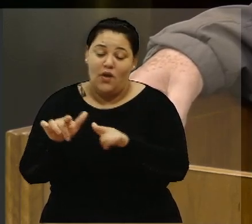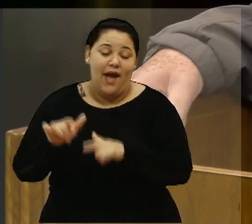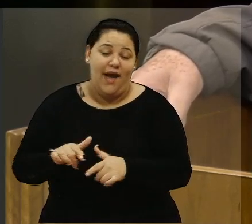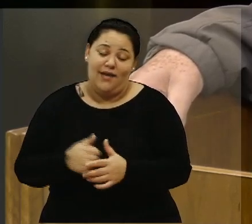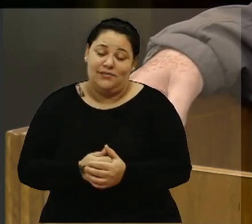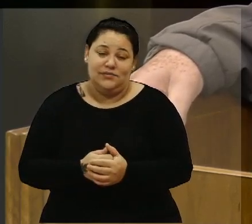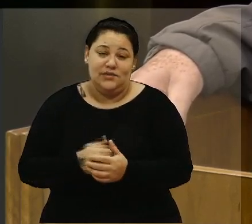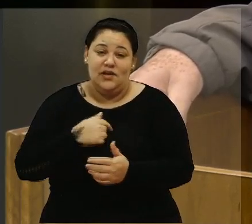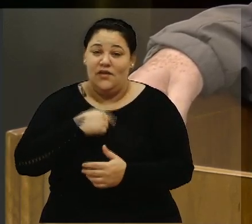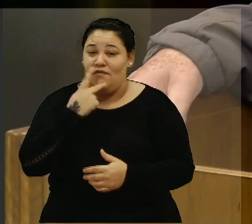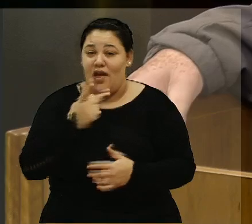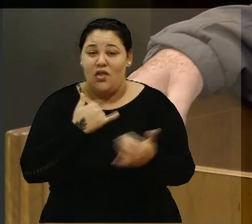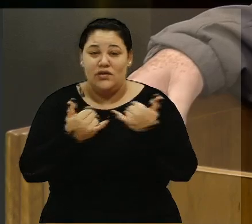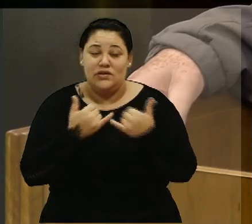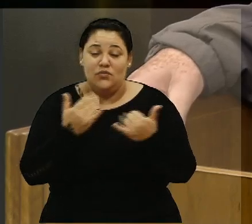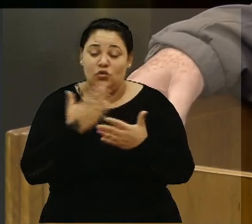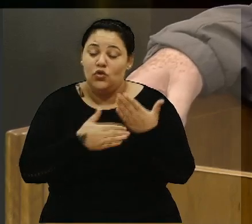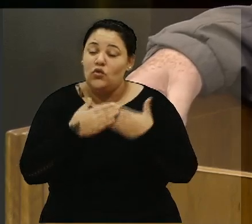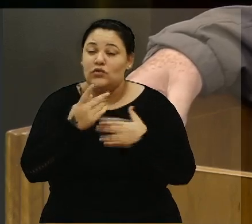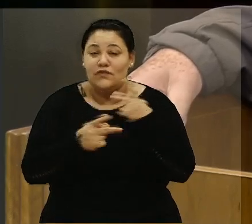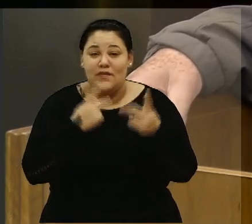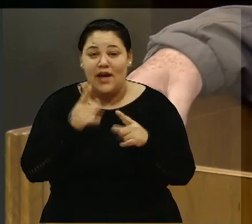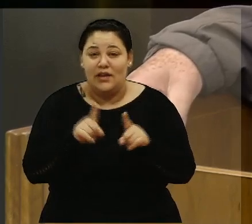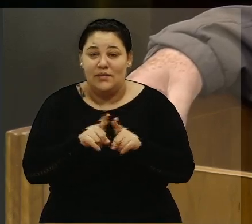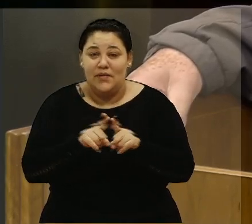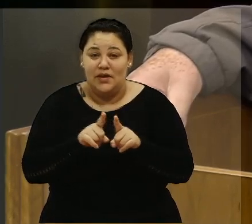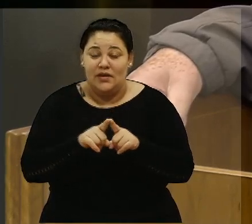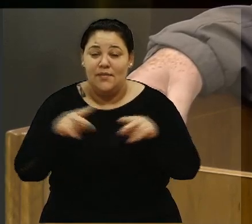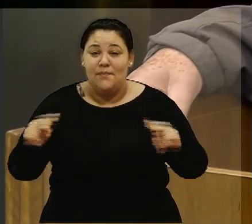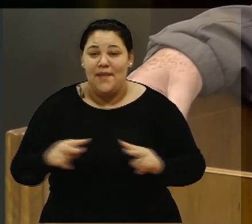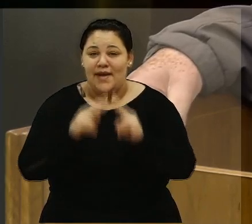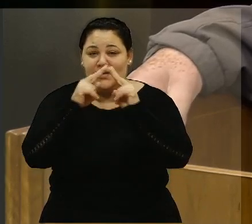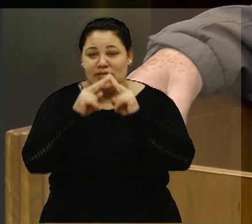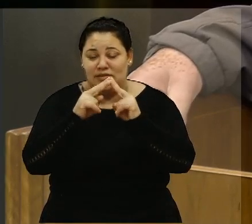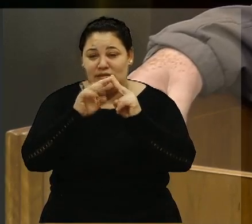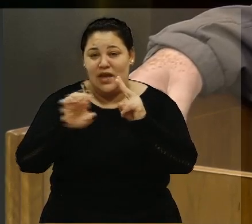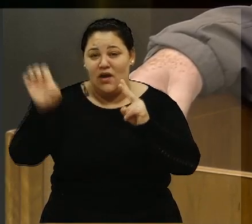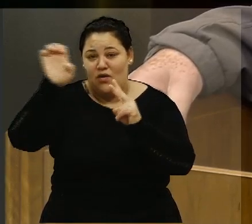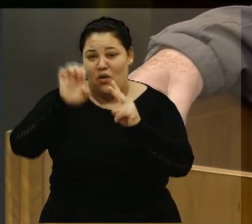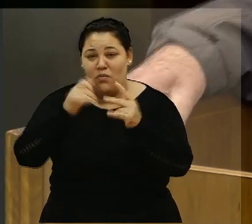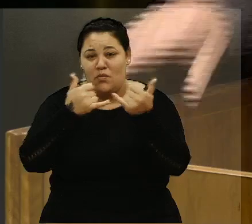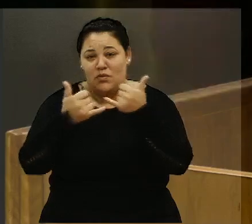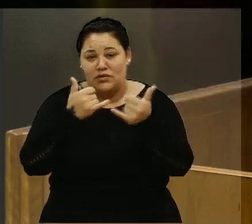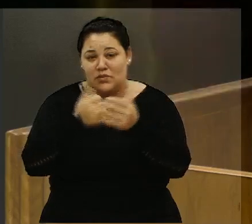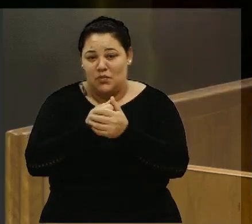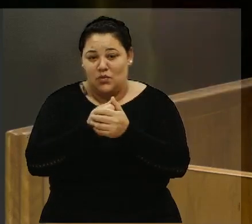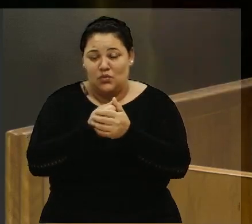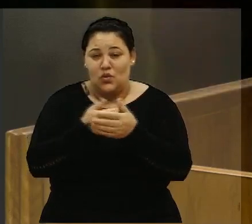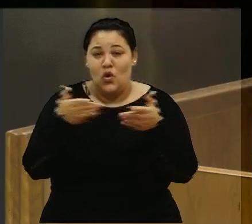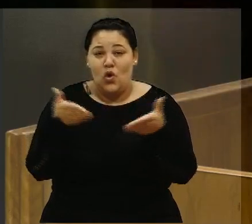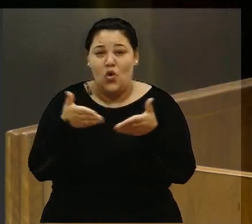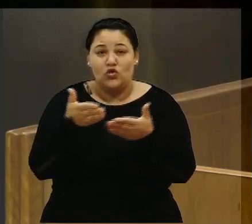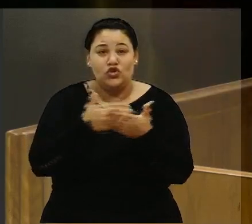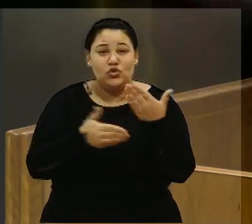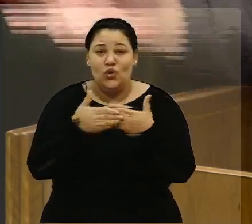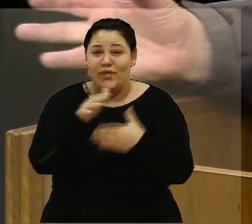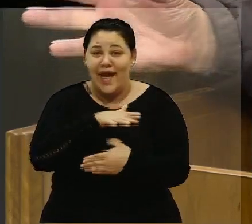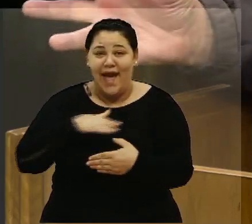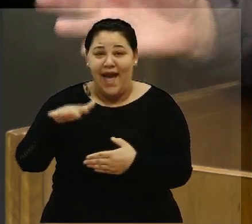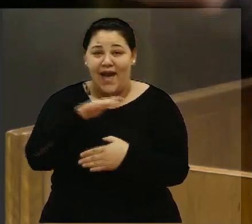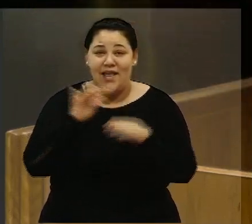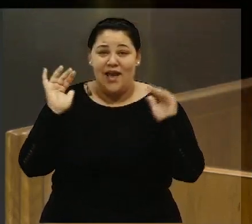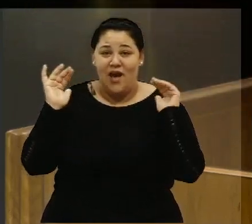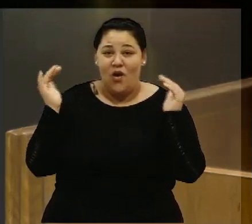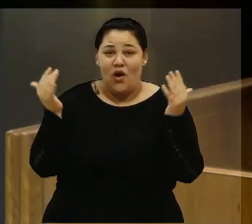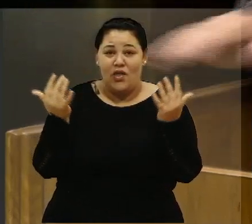cito o exemplo aqui, todos citam o exemplo de Paris. Tá? Paris, hoje, toda a área ao redor